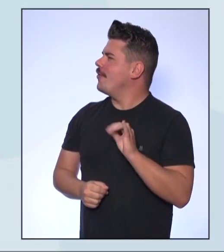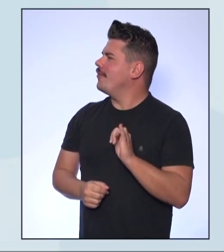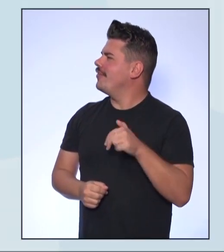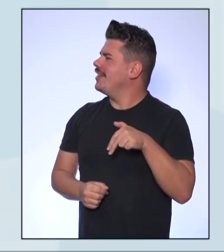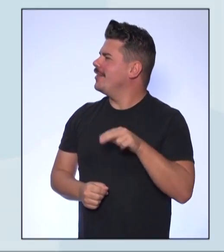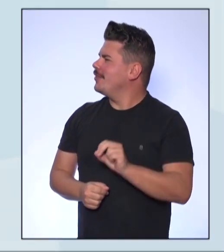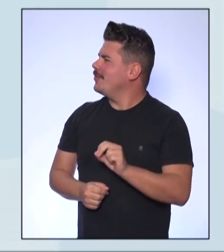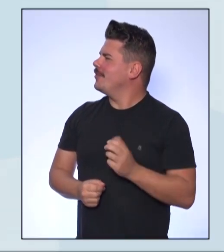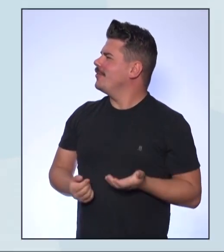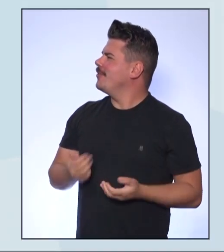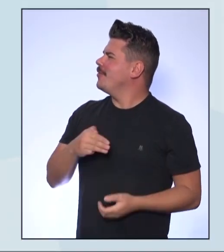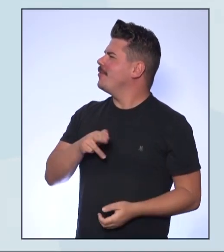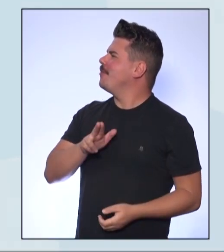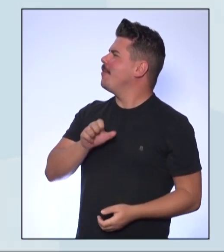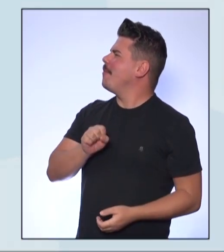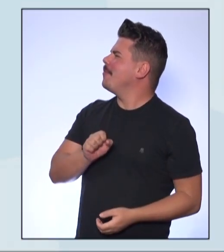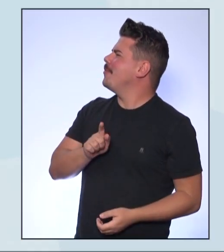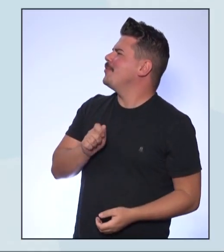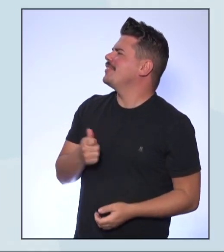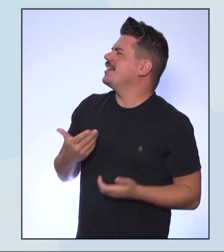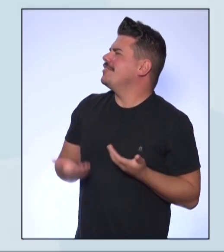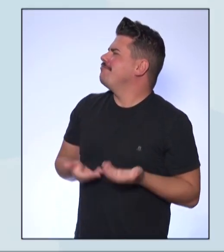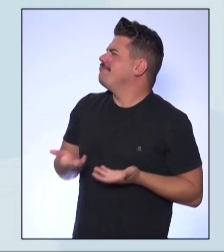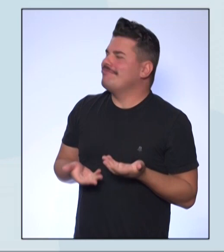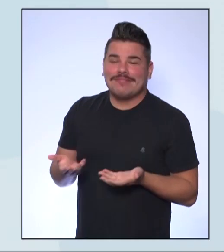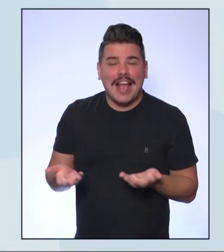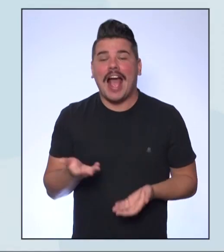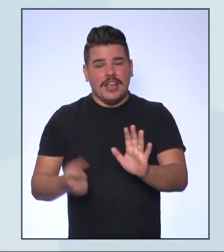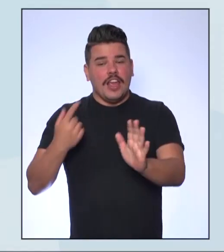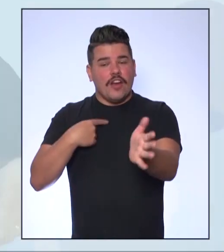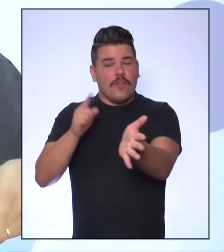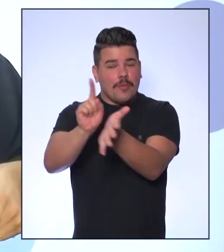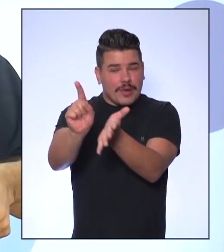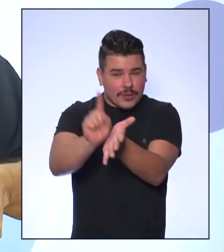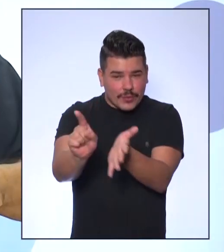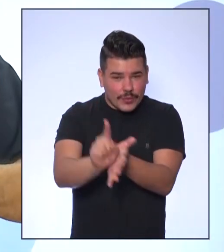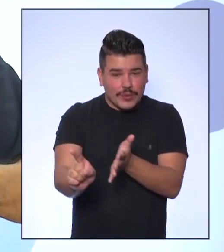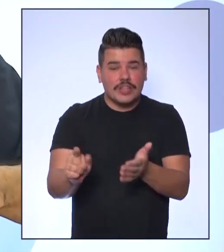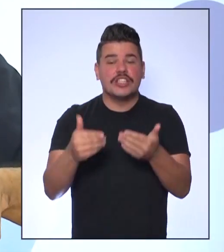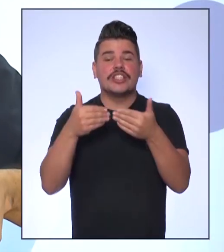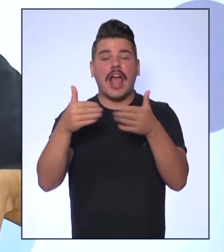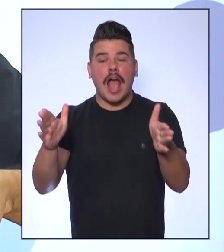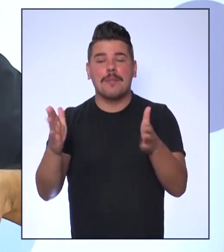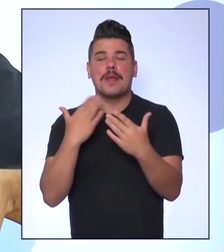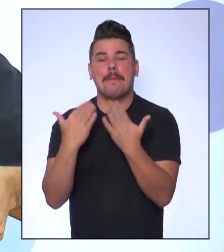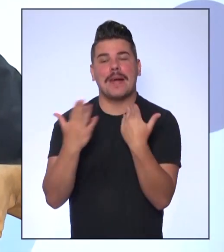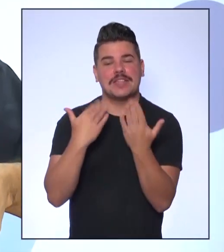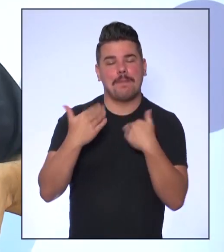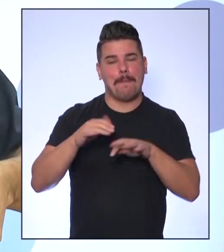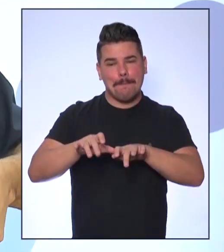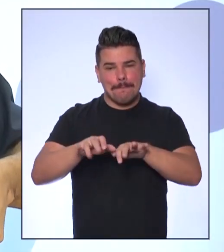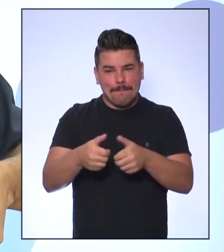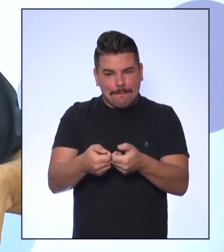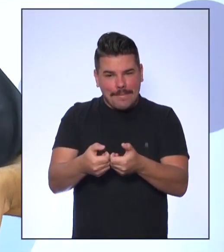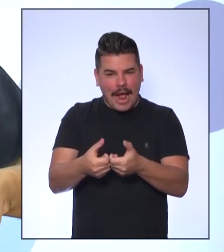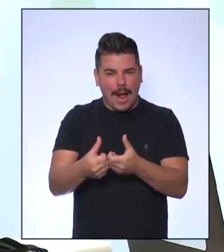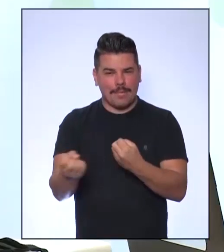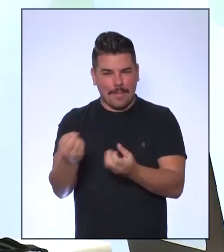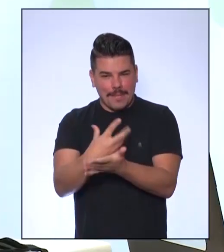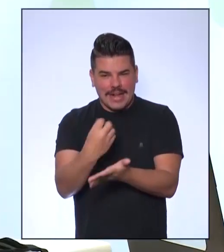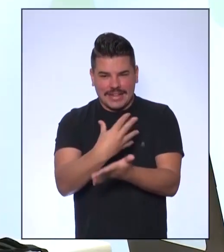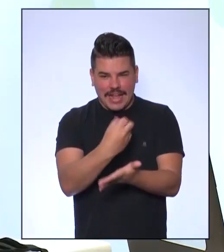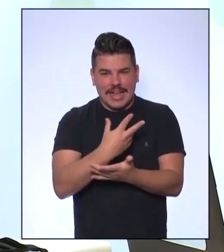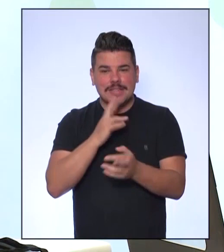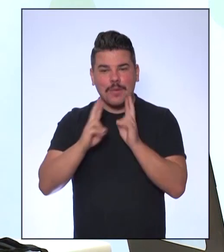música. Eu faço as perguntas, os alunos respondem, a gente abre o chat e eles respondem no caderno, a gente libera um tempo para eles responderem. Pode ser, professora?